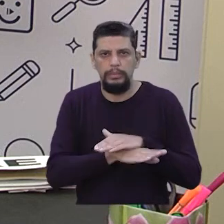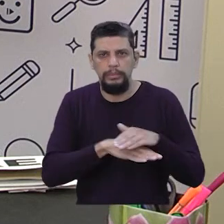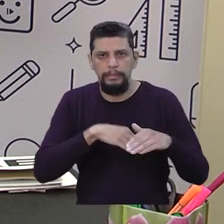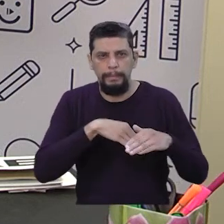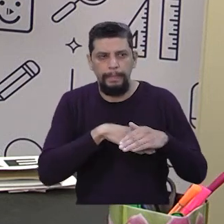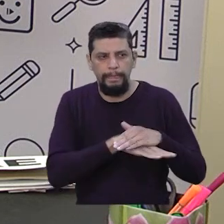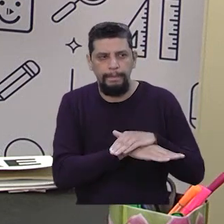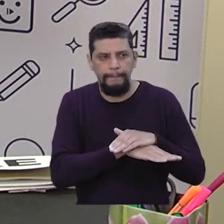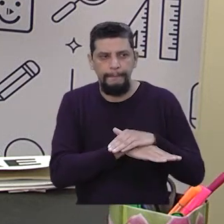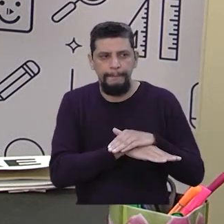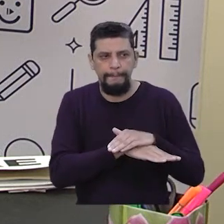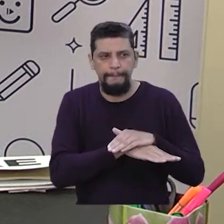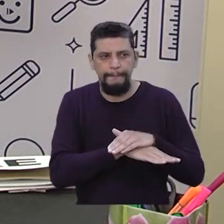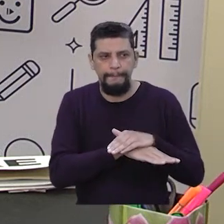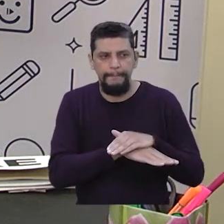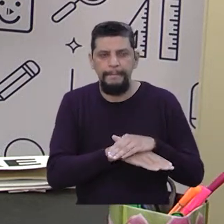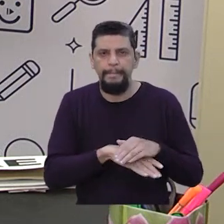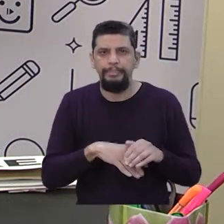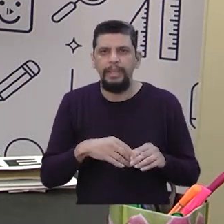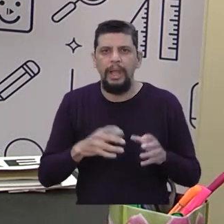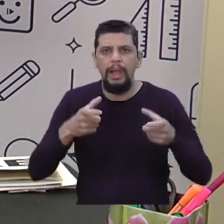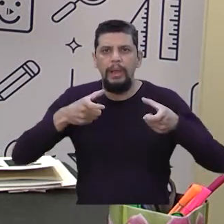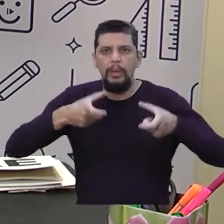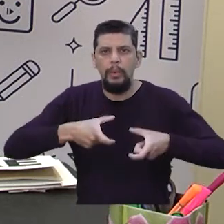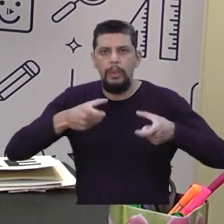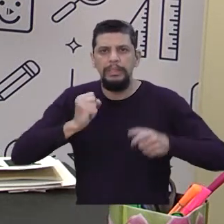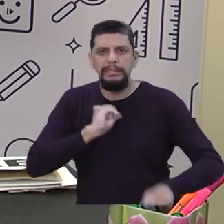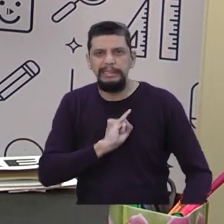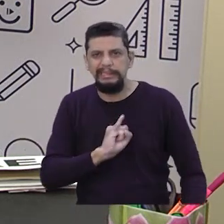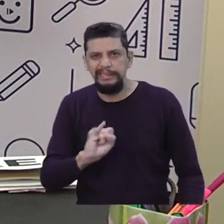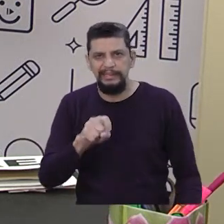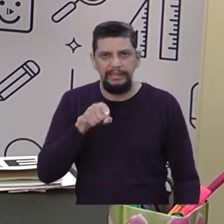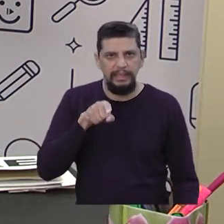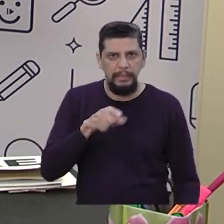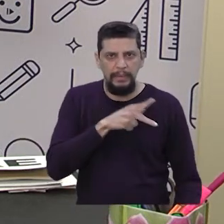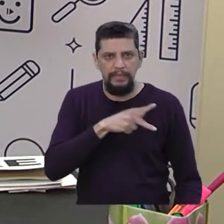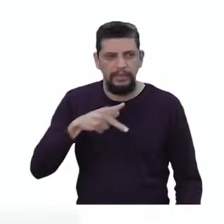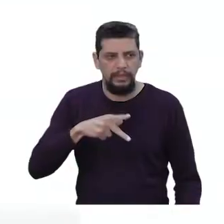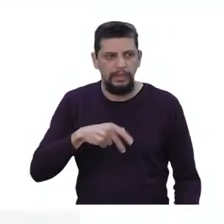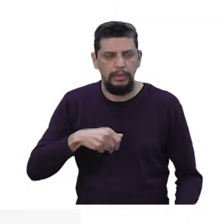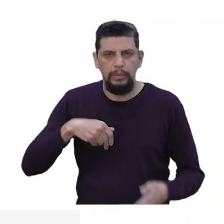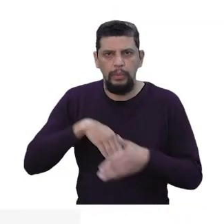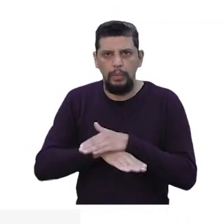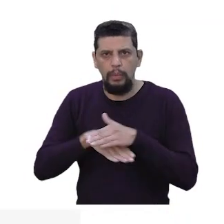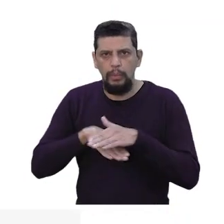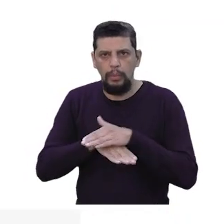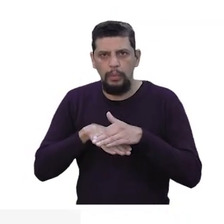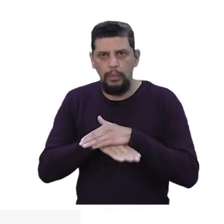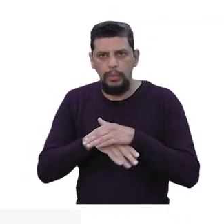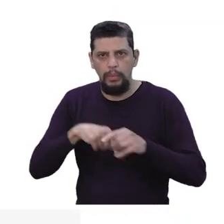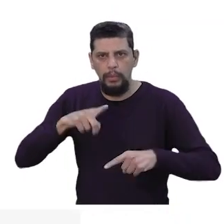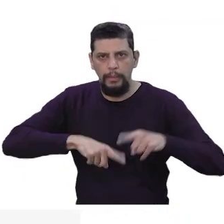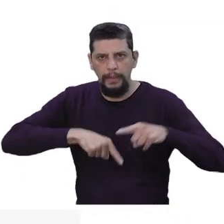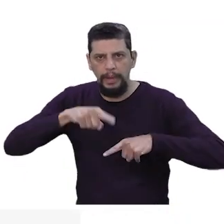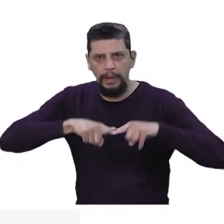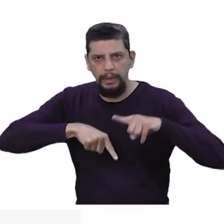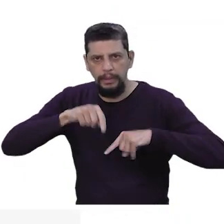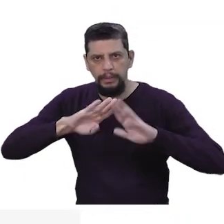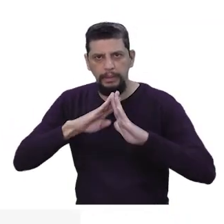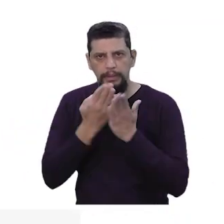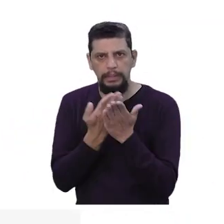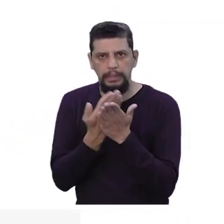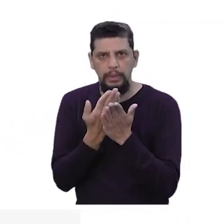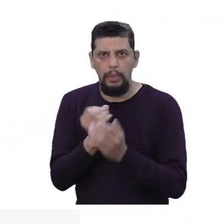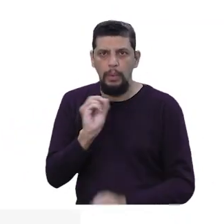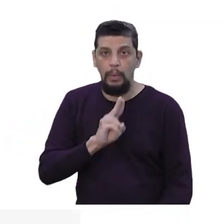ó, essa imagem ali, aonde será que a professora guarda o material de vocês lá na escola? Ou